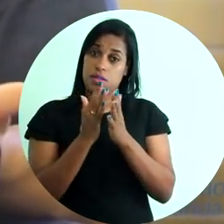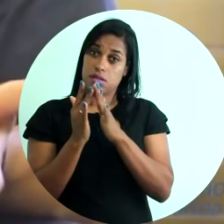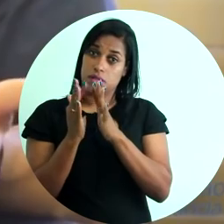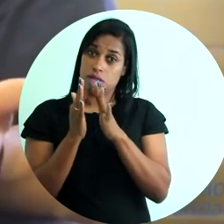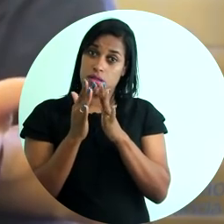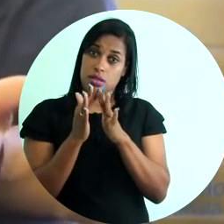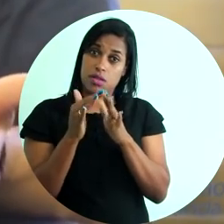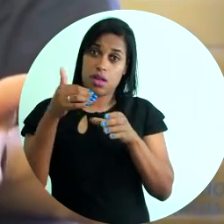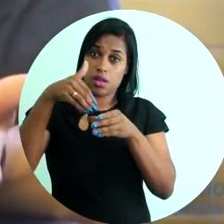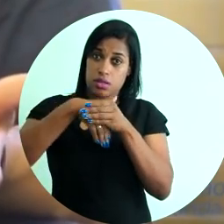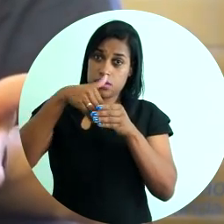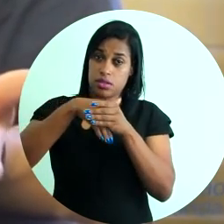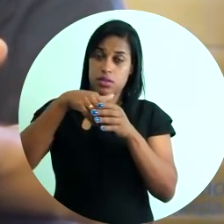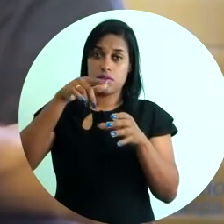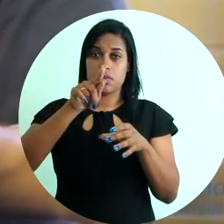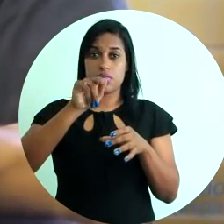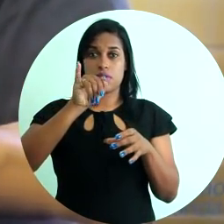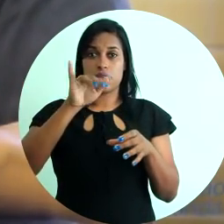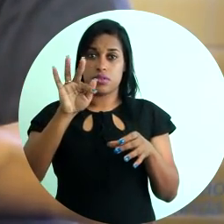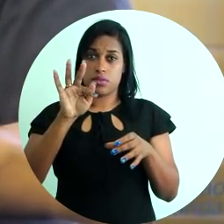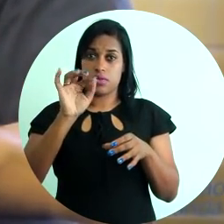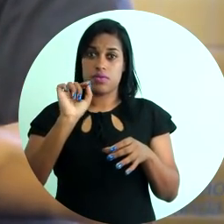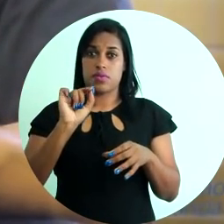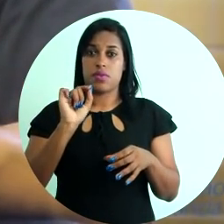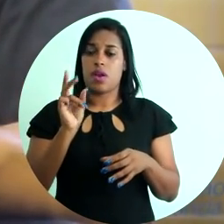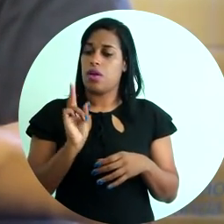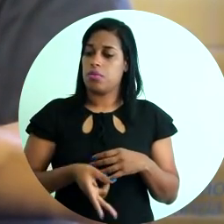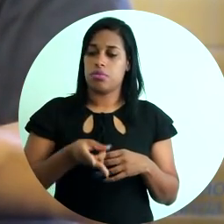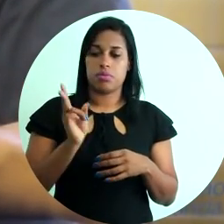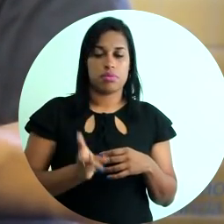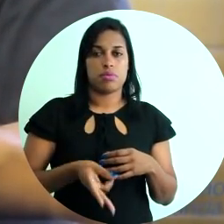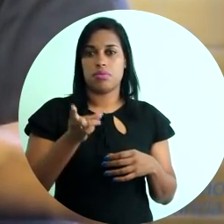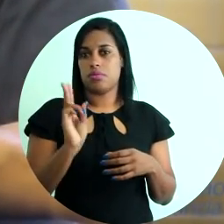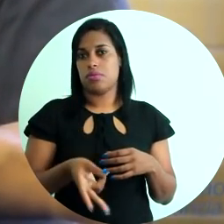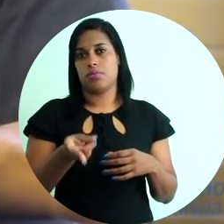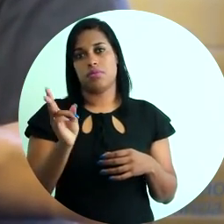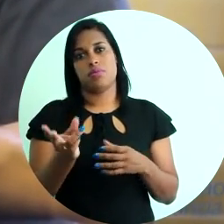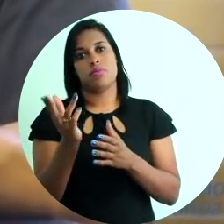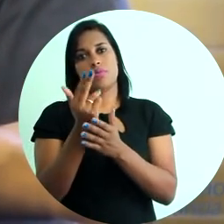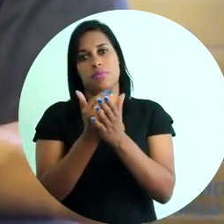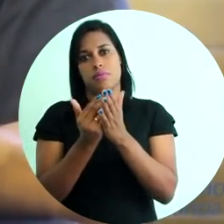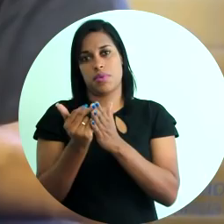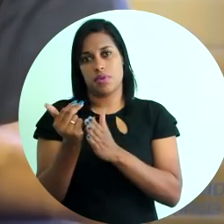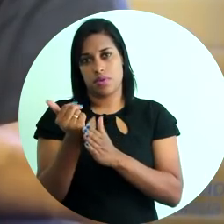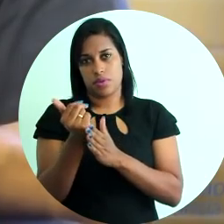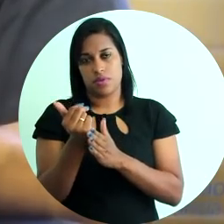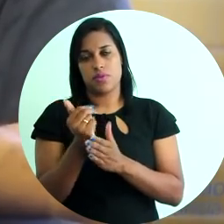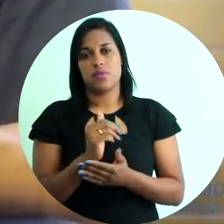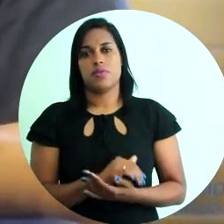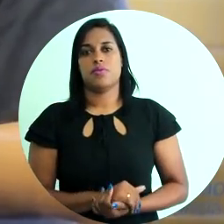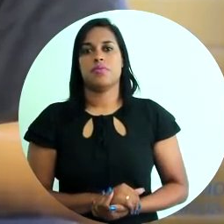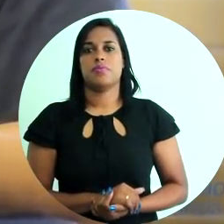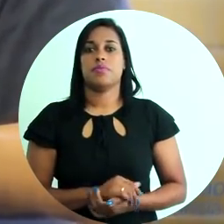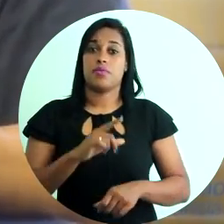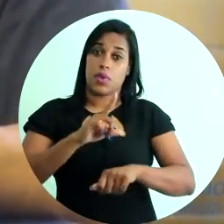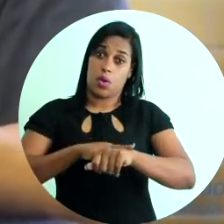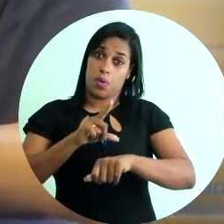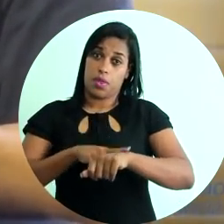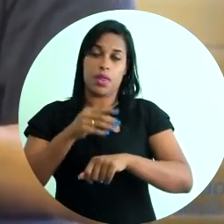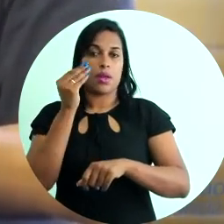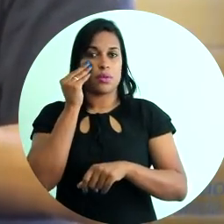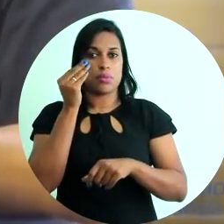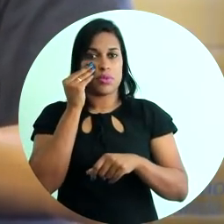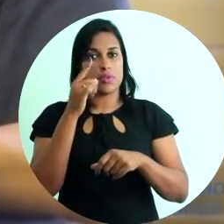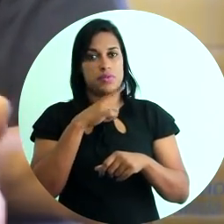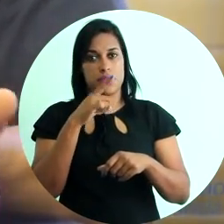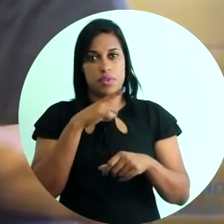em arquivos GIF, que nada mais são do que uma sequência de imagens com um tempo específico que elas